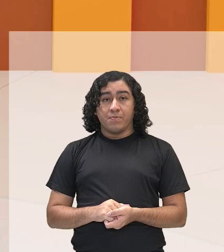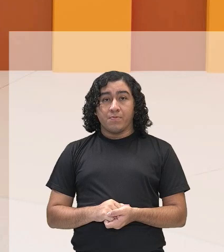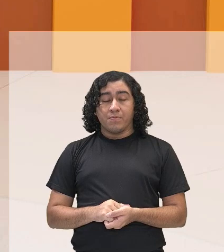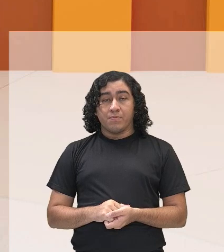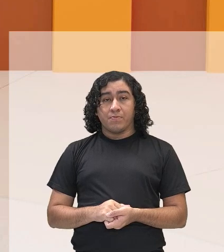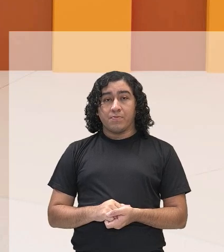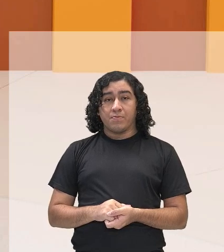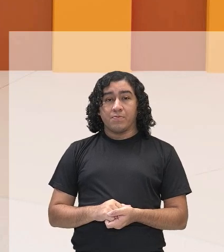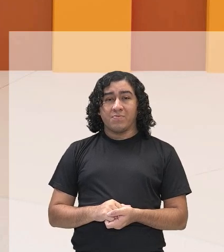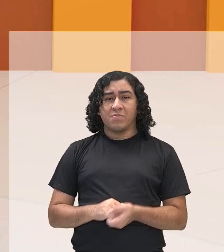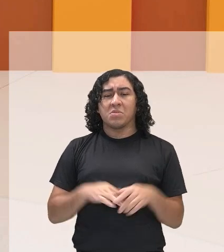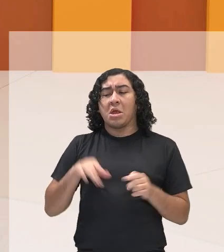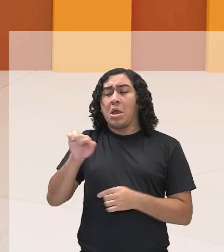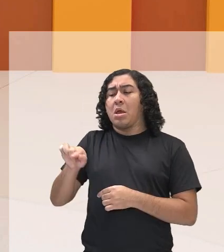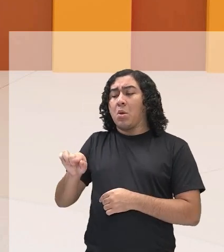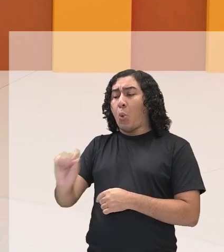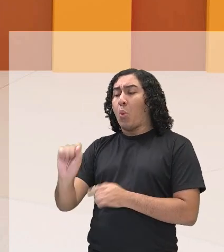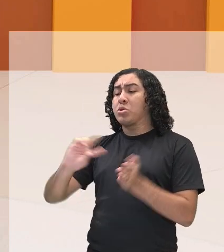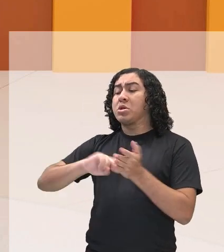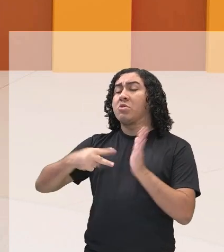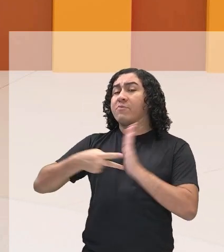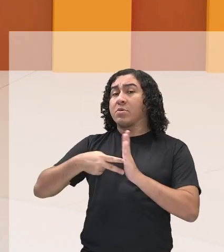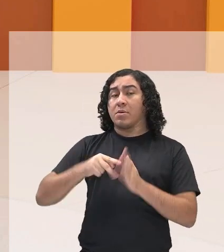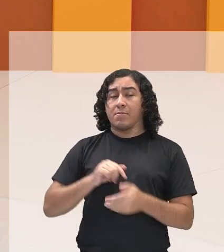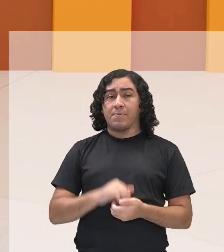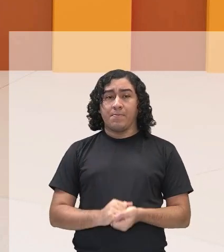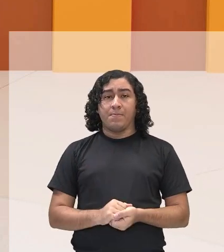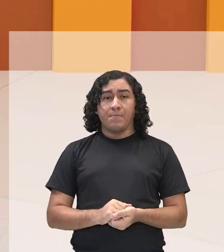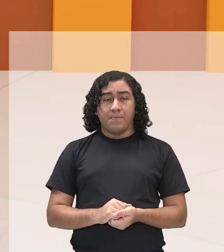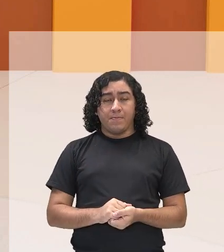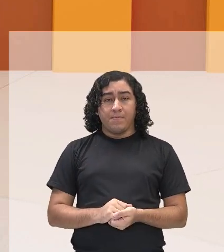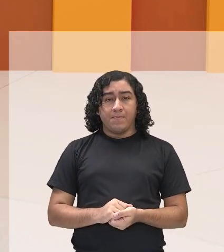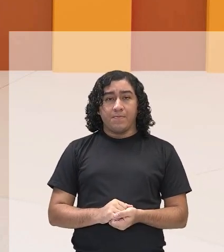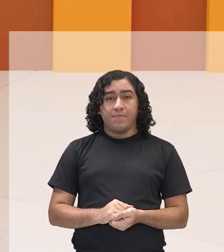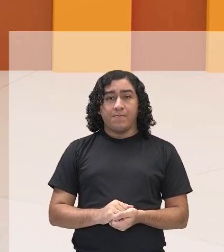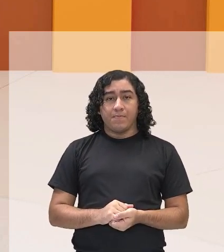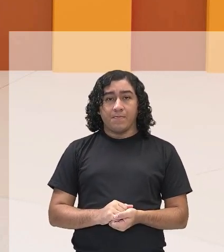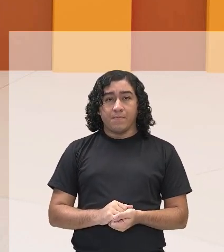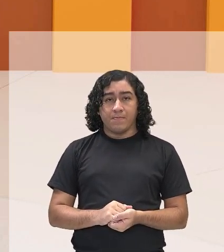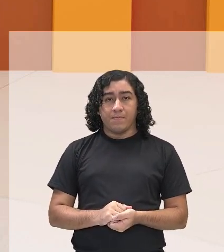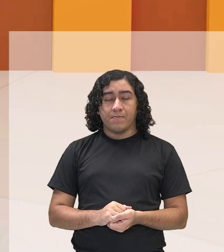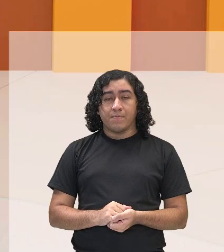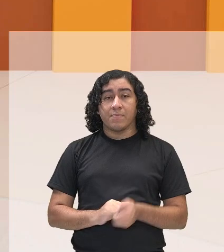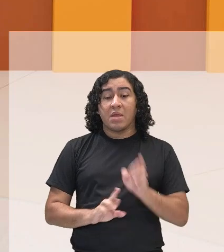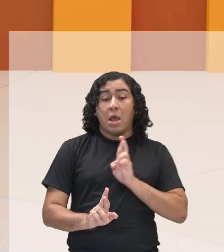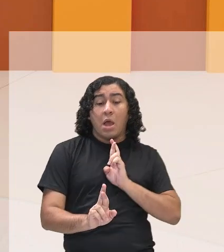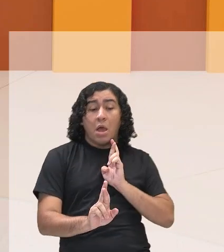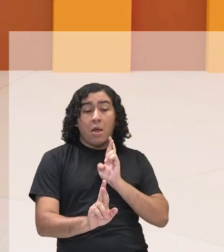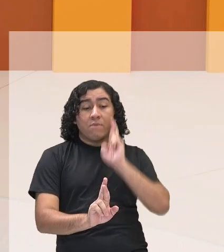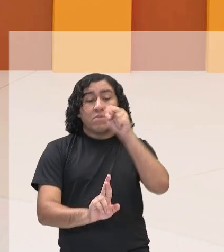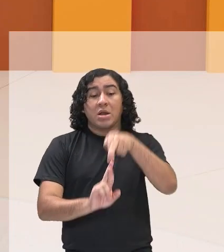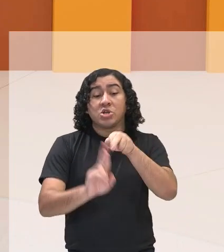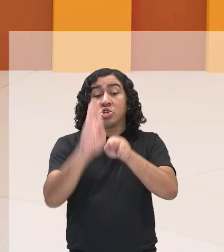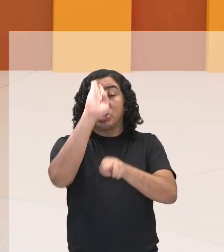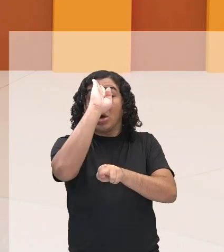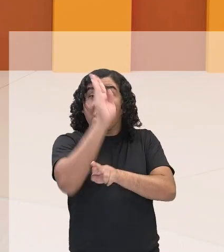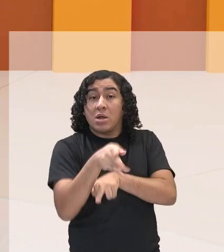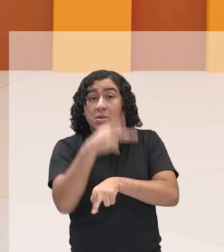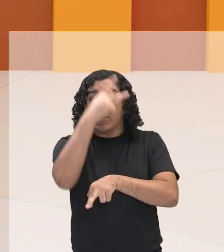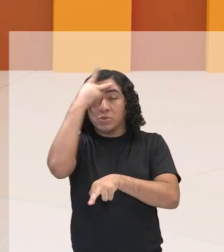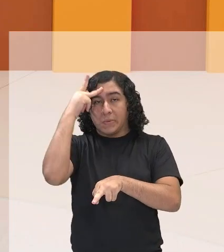é subjetivo, então? É o que prefere, é o que se refere ao sujeito, como eu falei. Ao